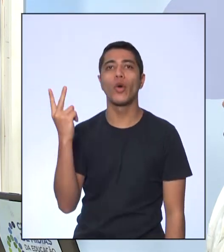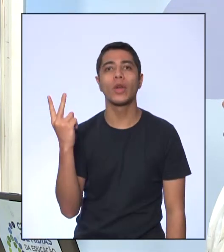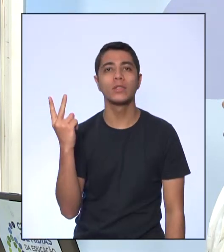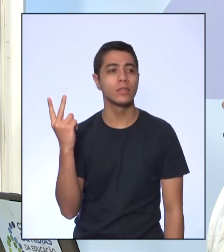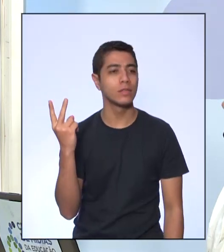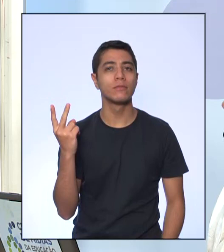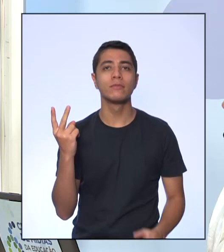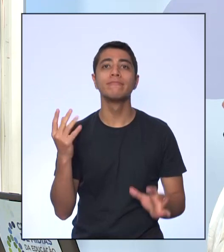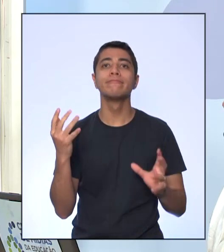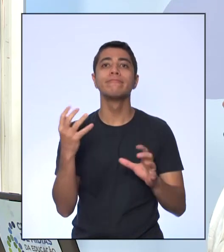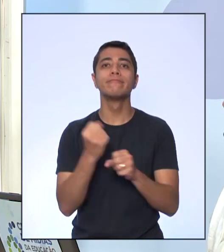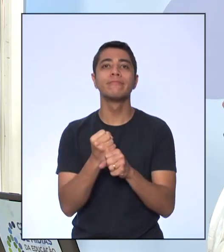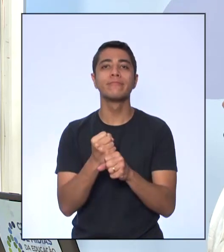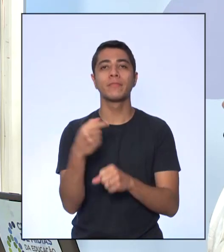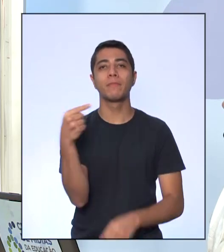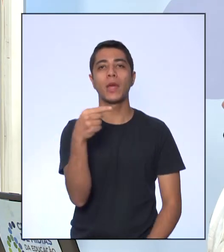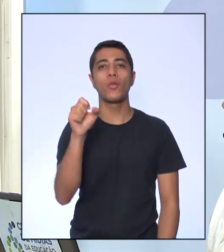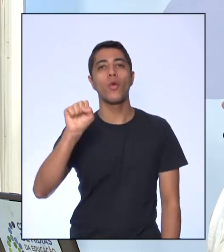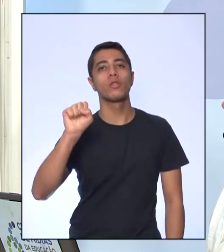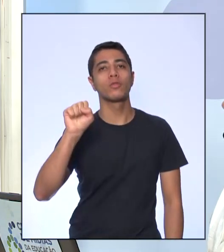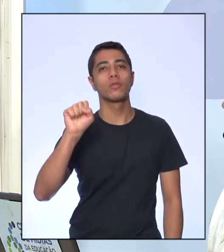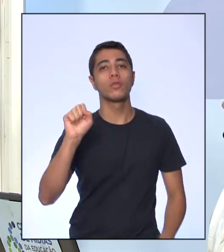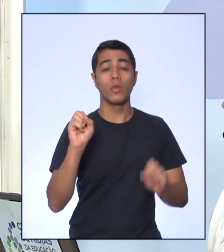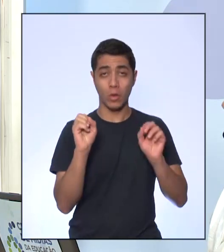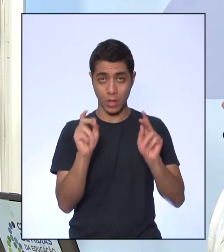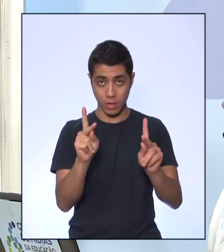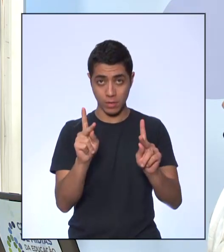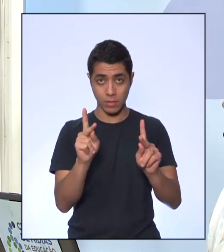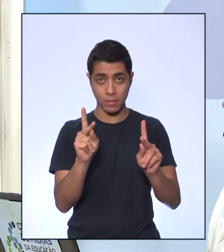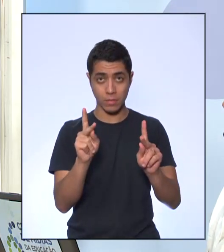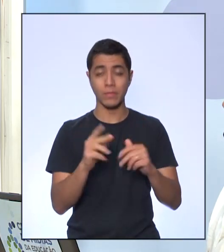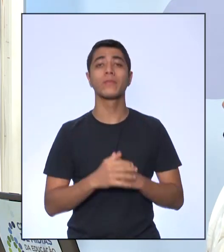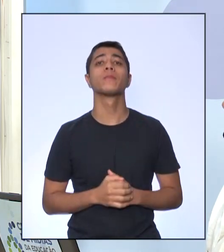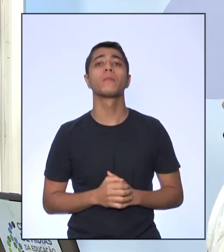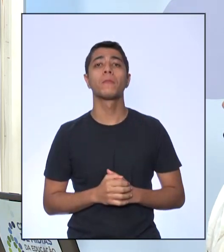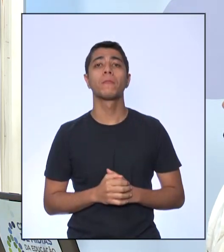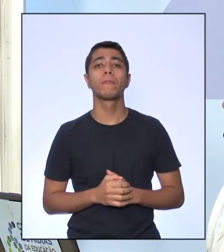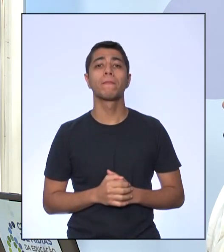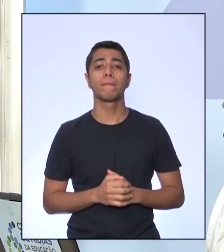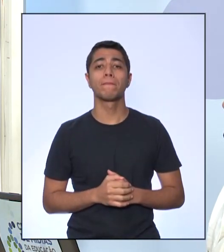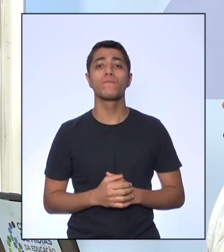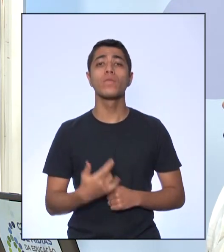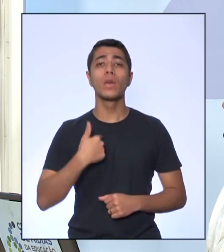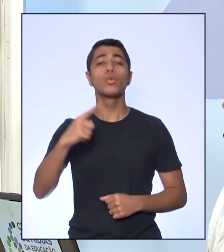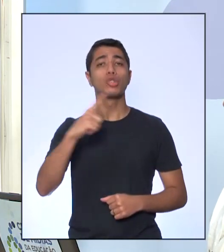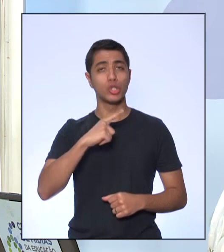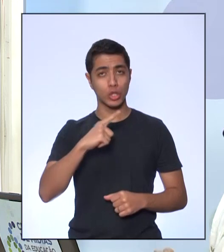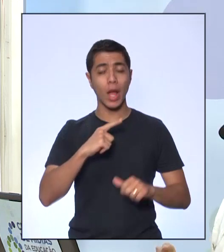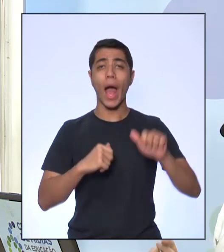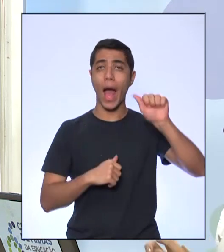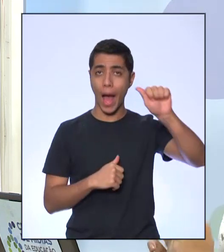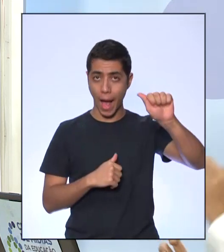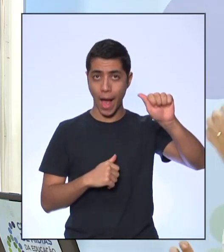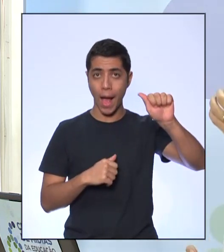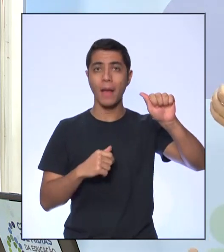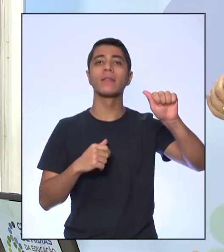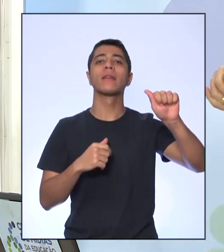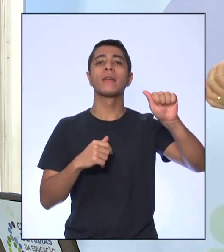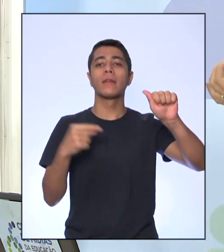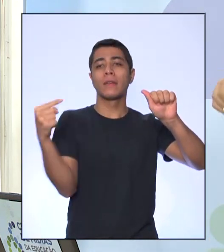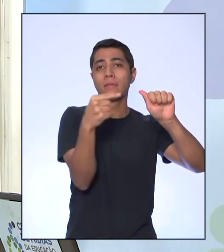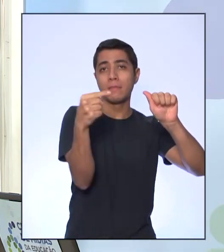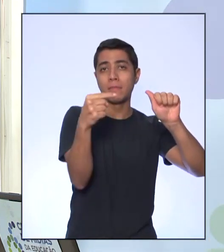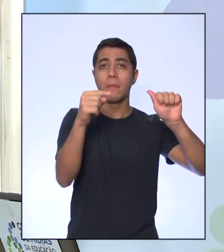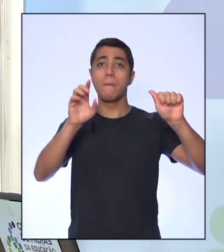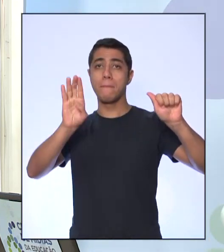aqui, 8. Então, eu tenho o valor de A menos o valor de B. Ou seja, eu